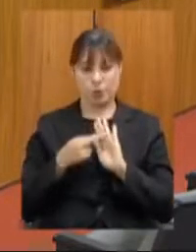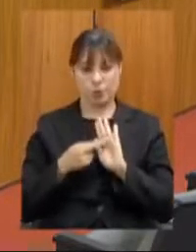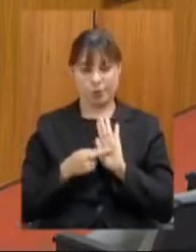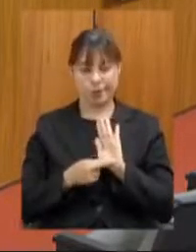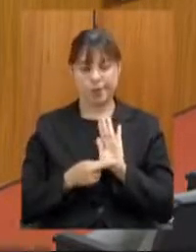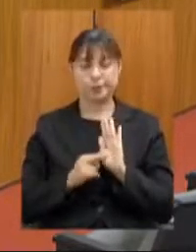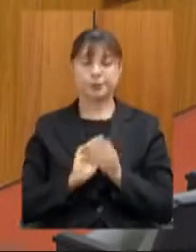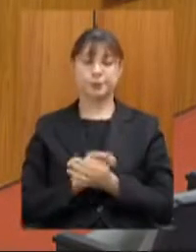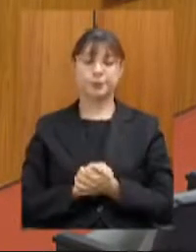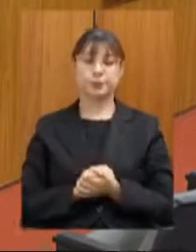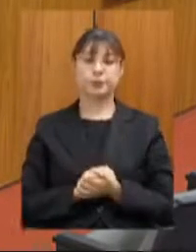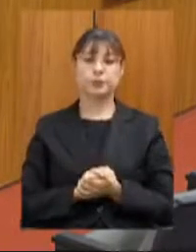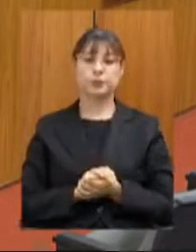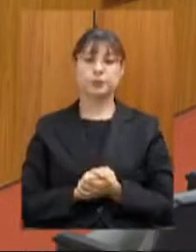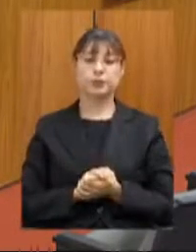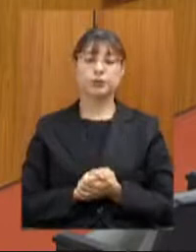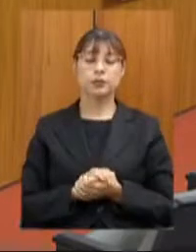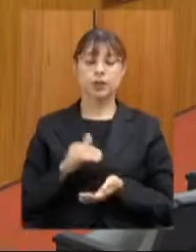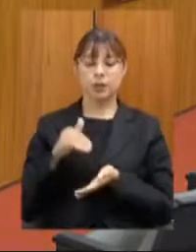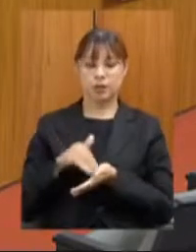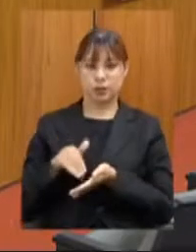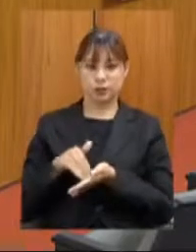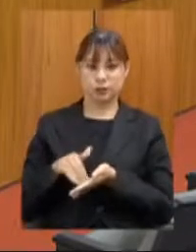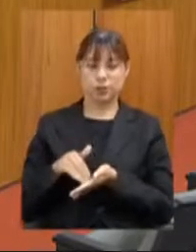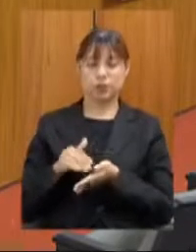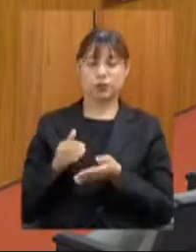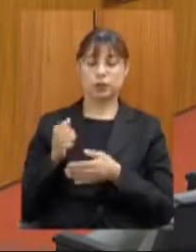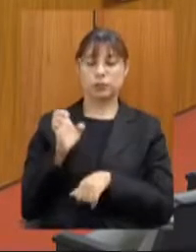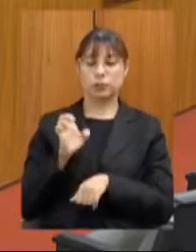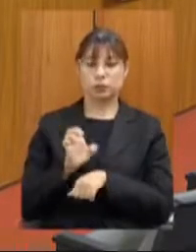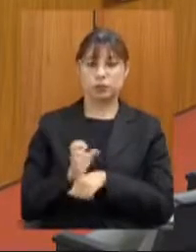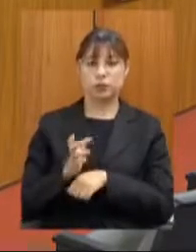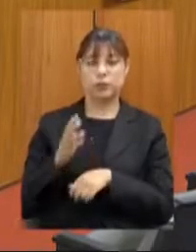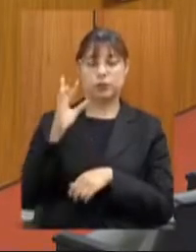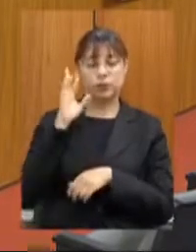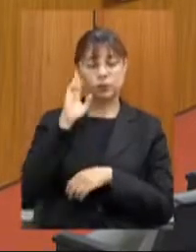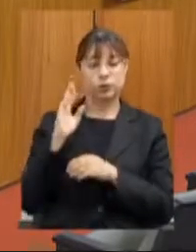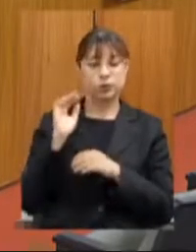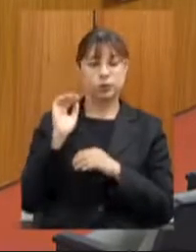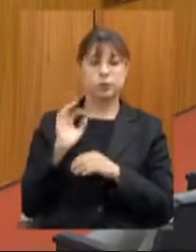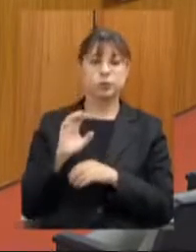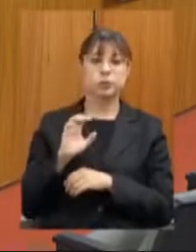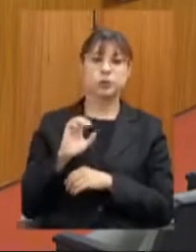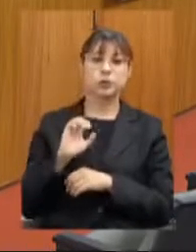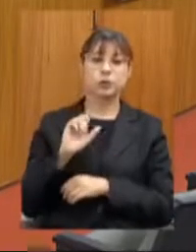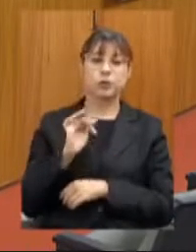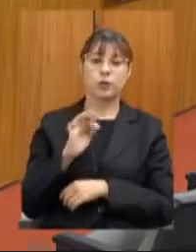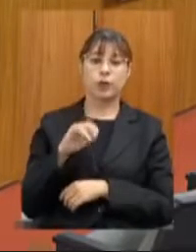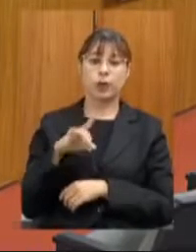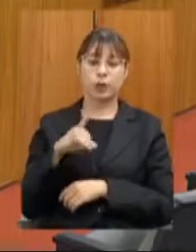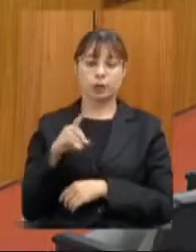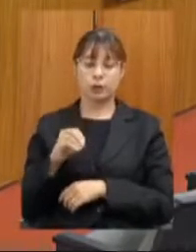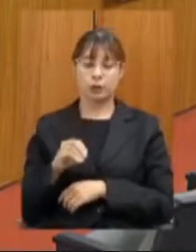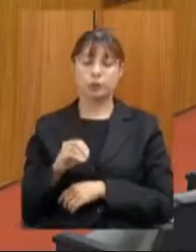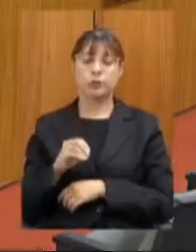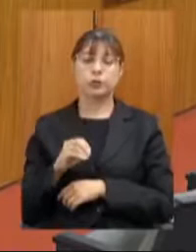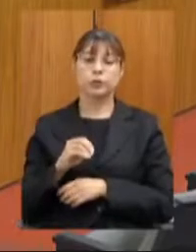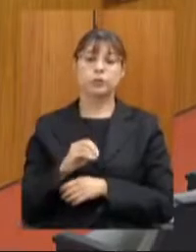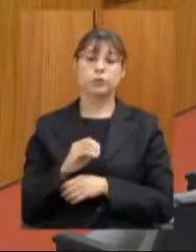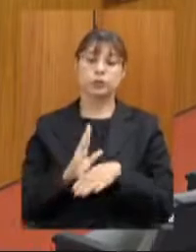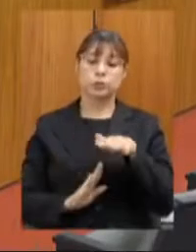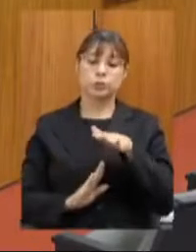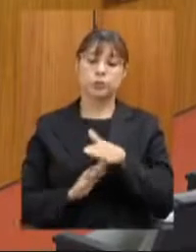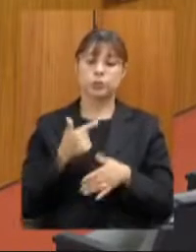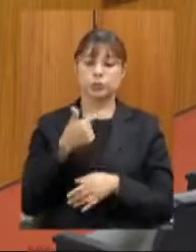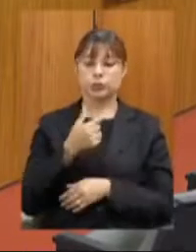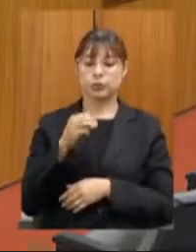procedimentos. O secretário de Estado de Infraestrutura e Mobilidade, excelentíssimo senhor Fernando Charlaque Marcato, disporá de até 20